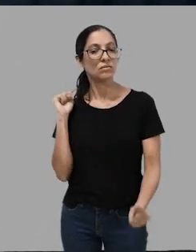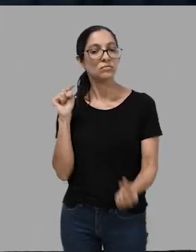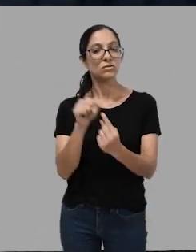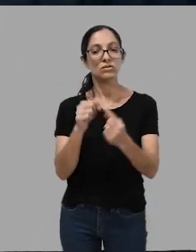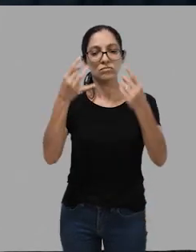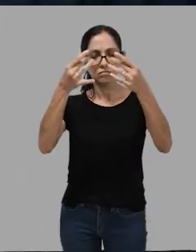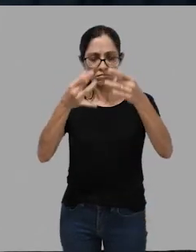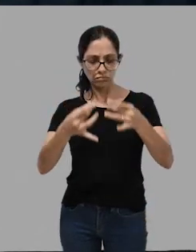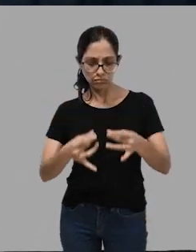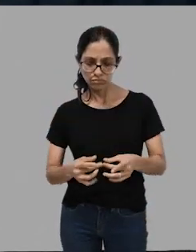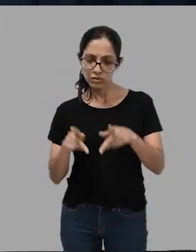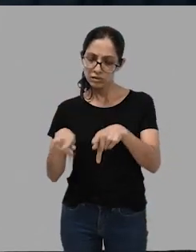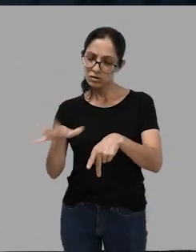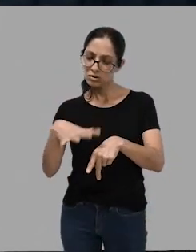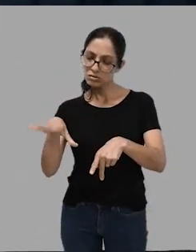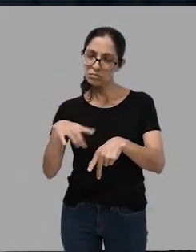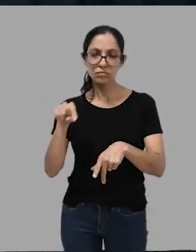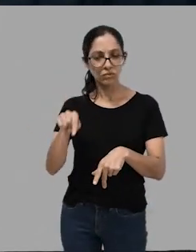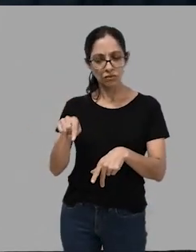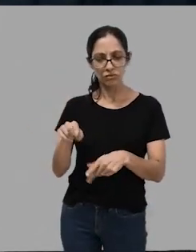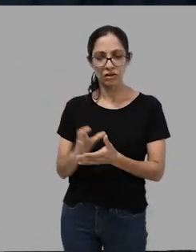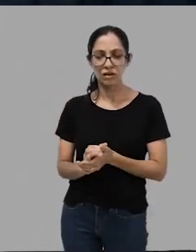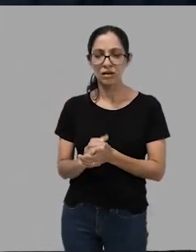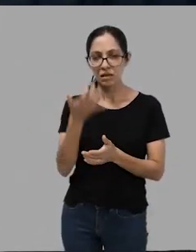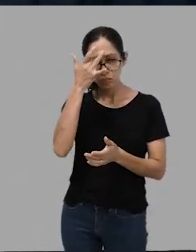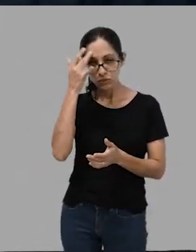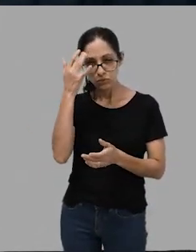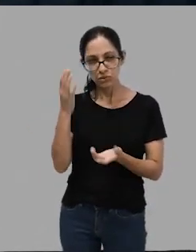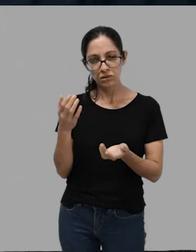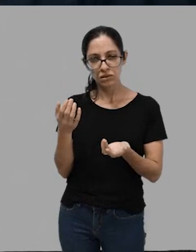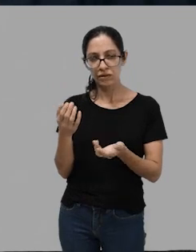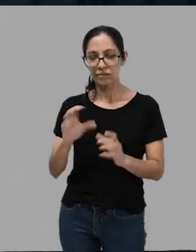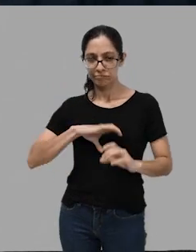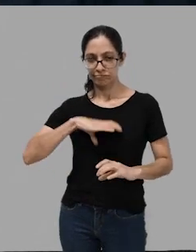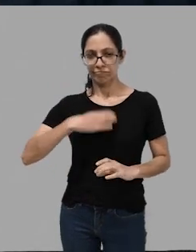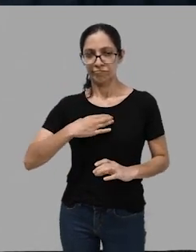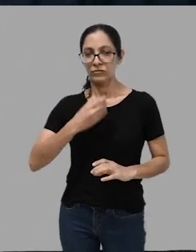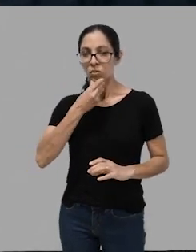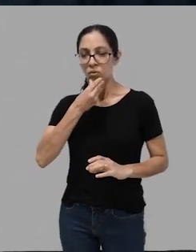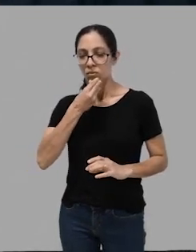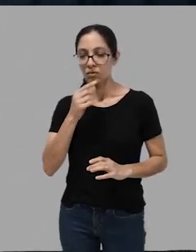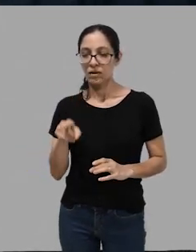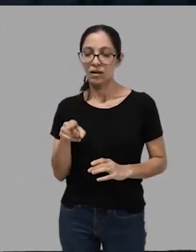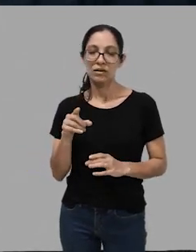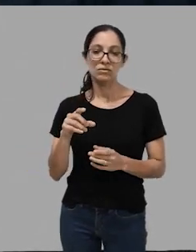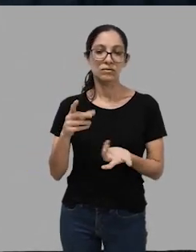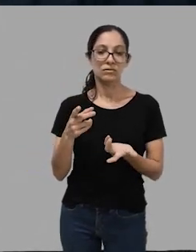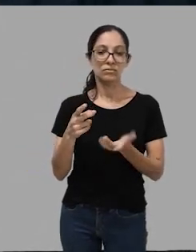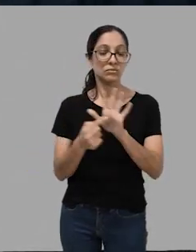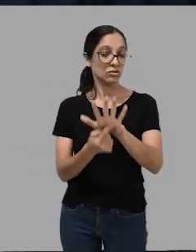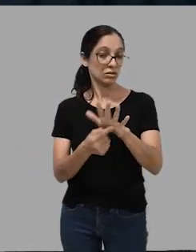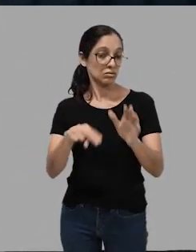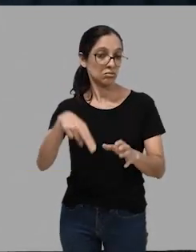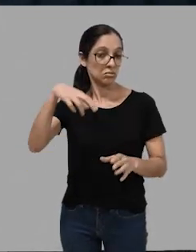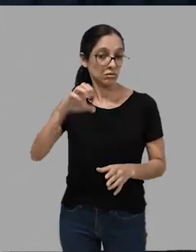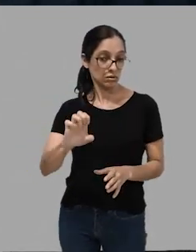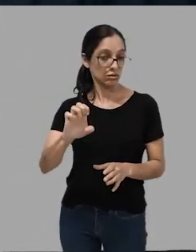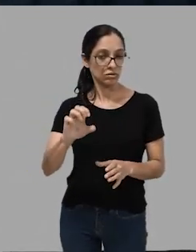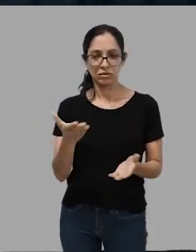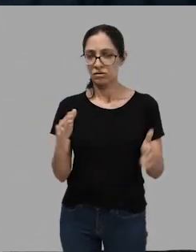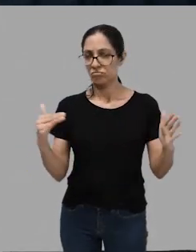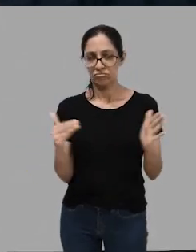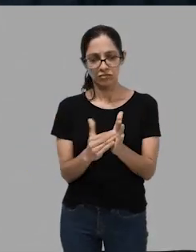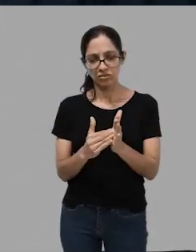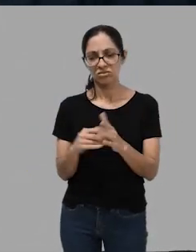contar história de um povo no caso aqui os cangaceiros trazer a baila a situação do Nordeste que até hoje é